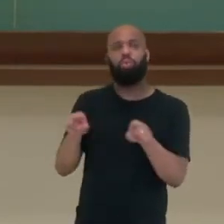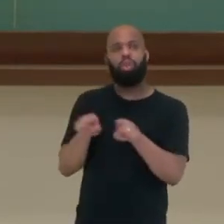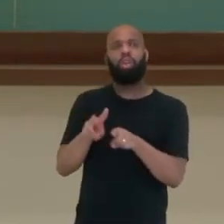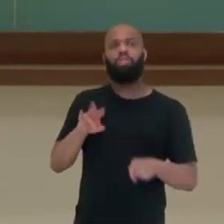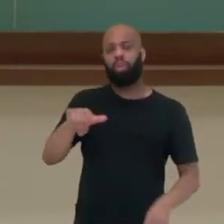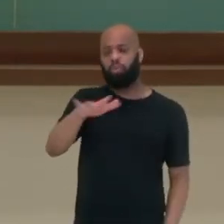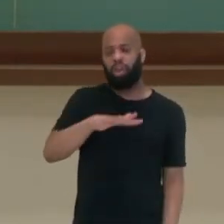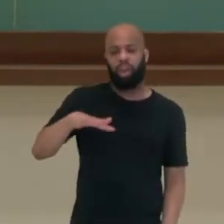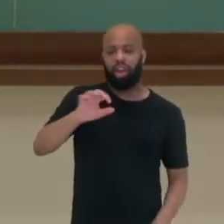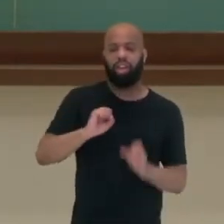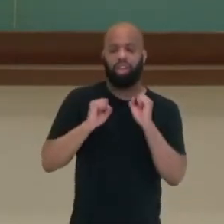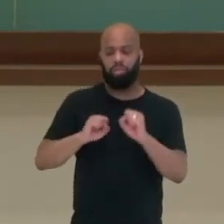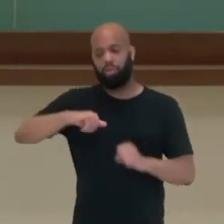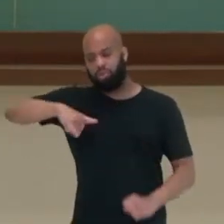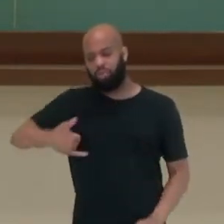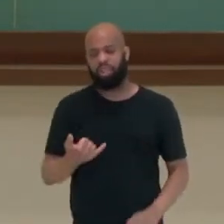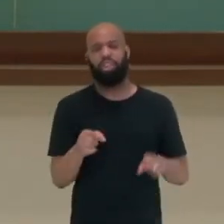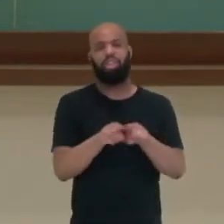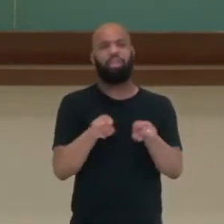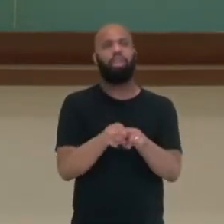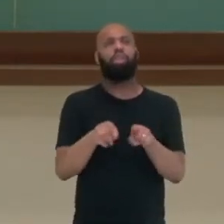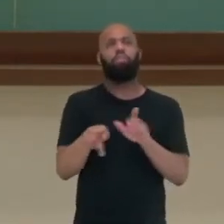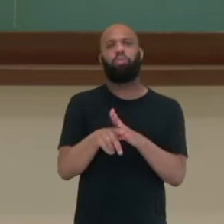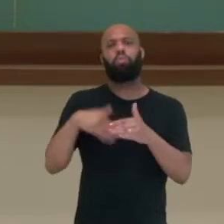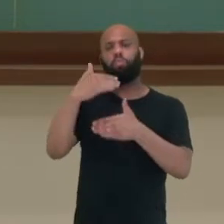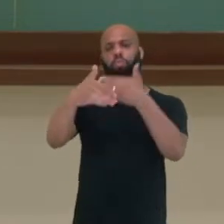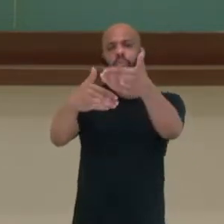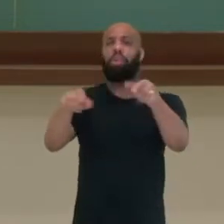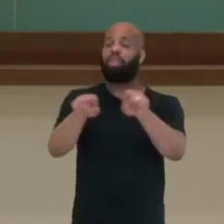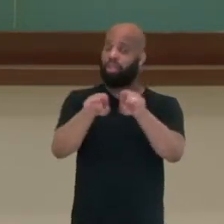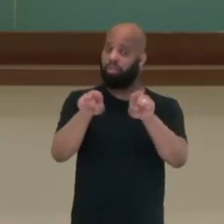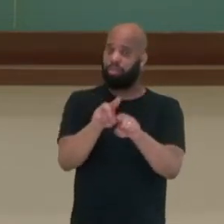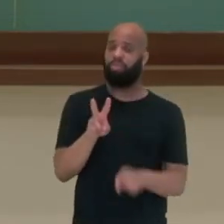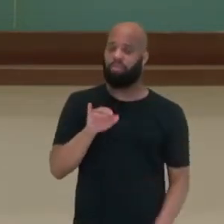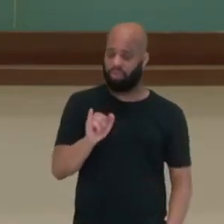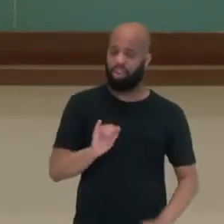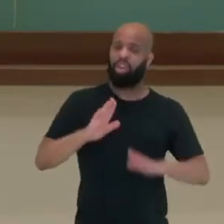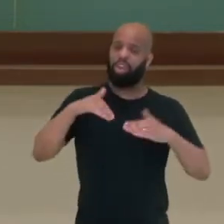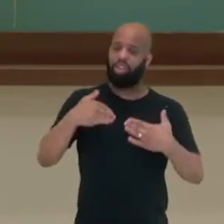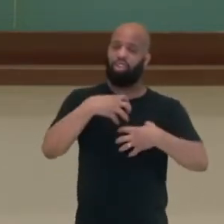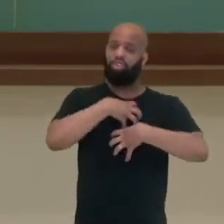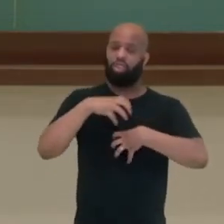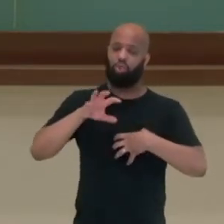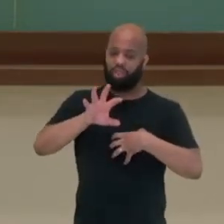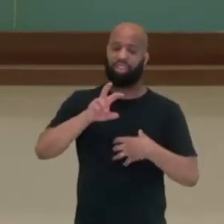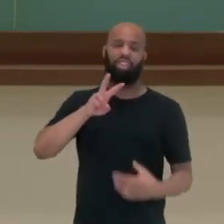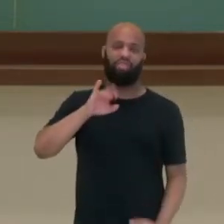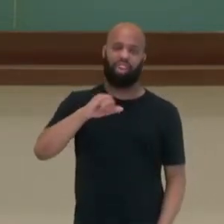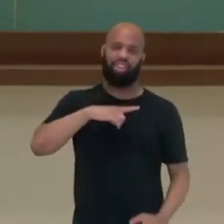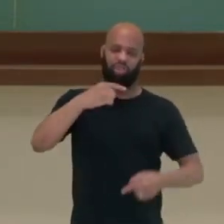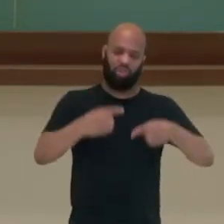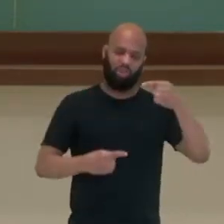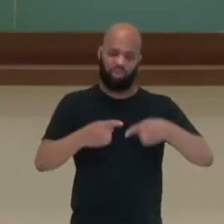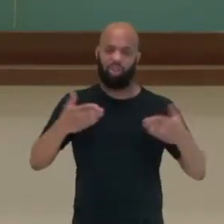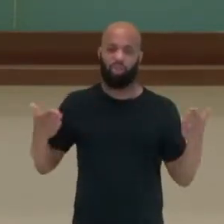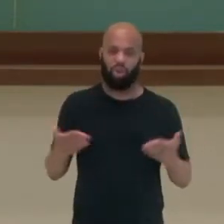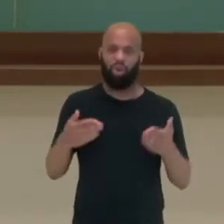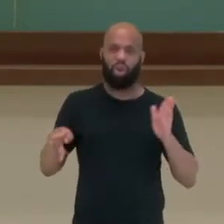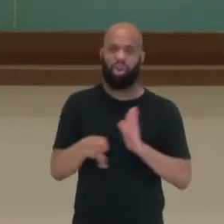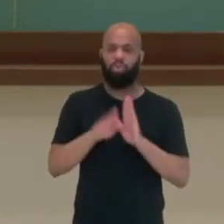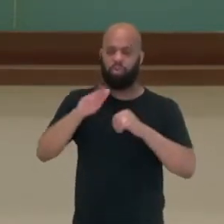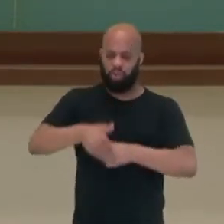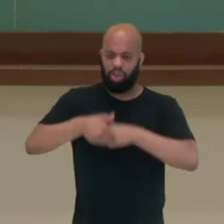mundo que possa ser aproveitado para pelas gerações futuras. E aí a gente vai abrir uma discussão sobre